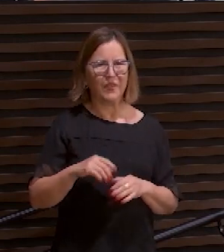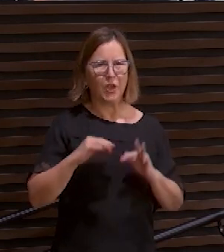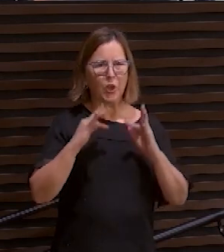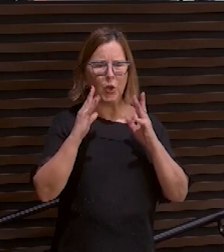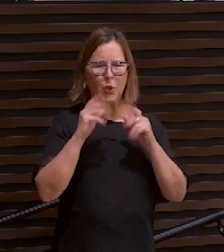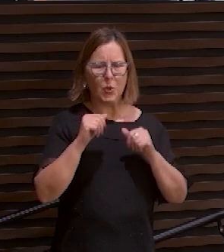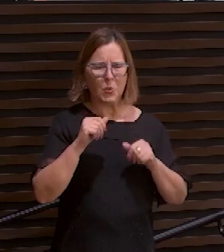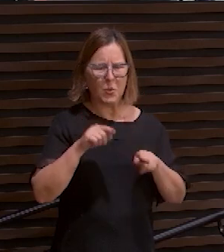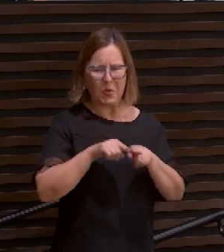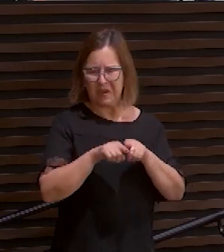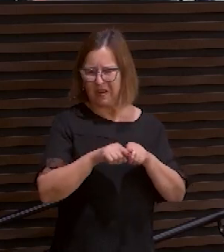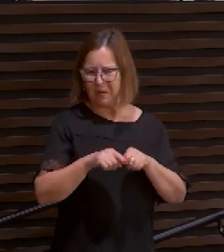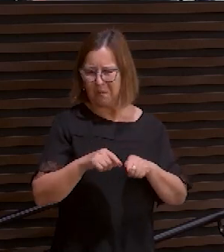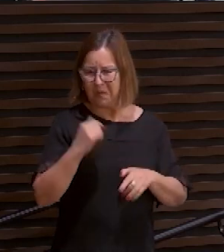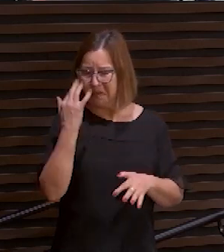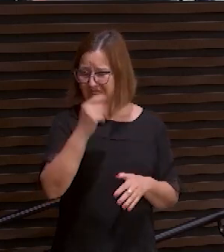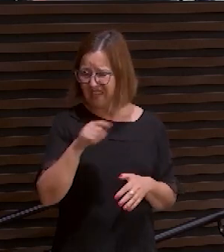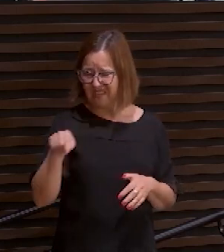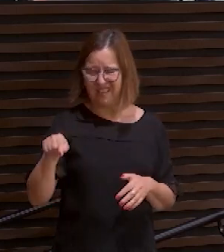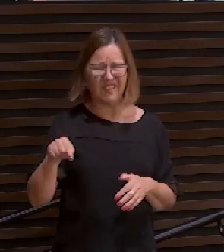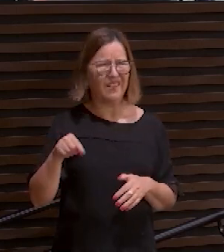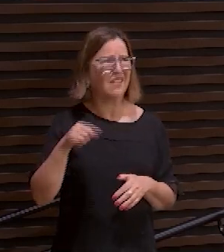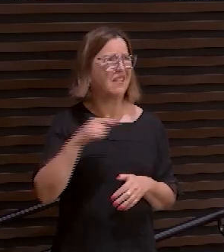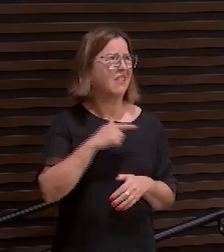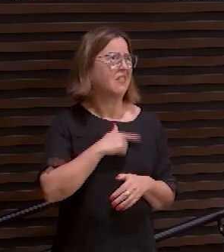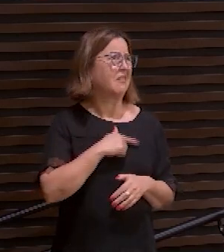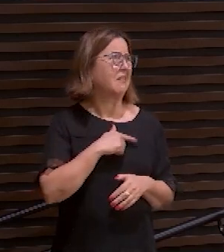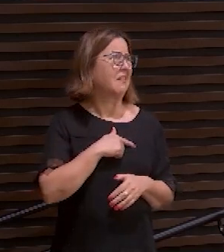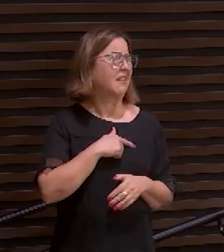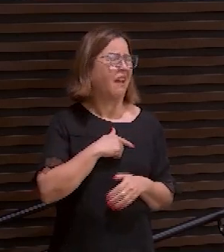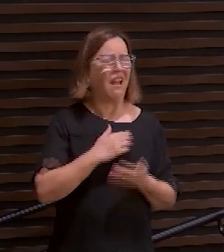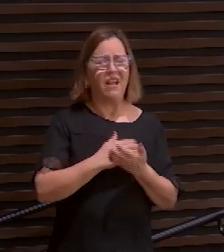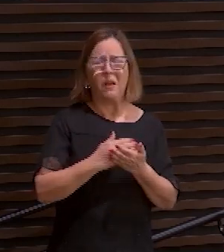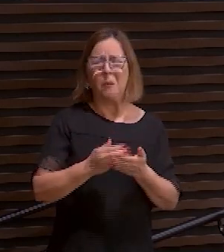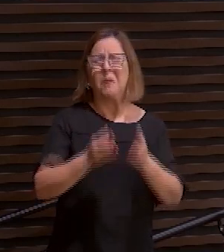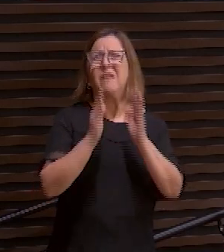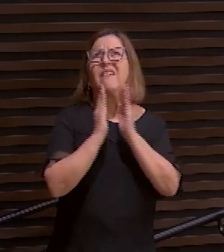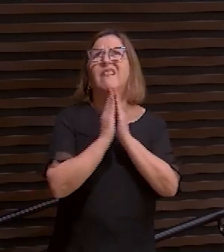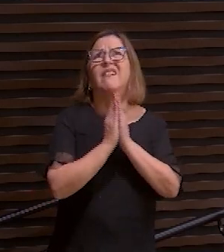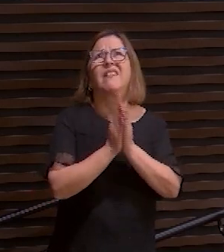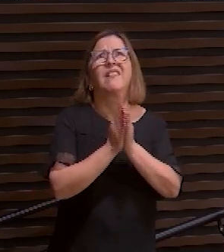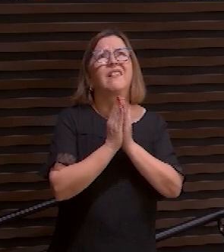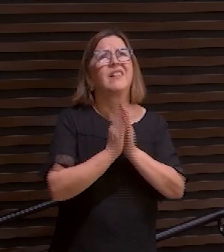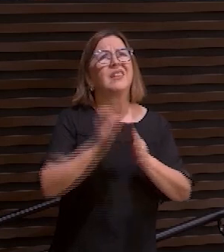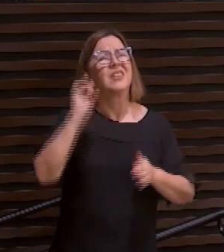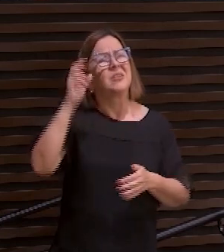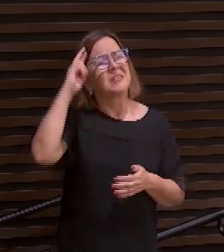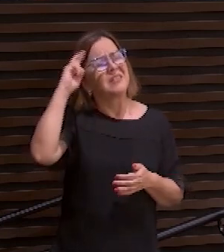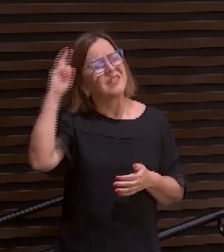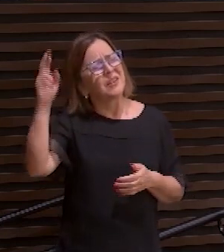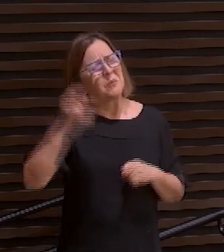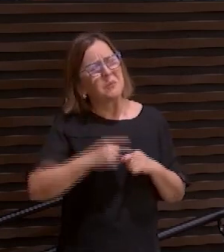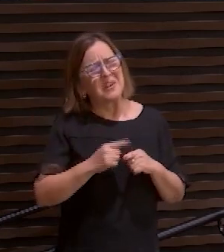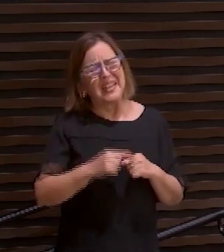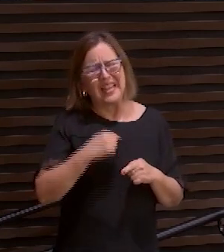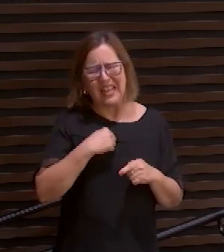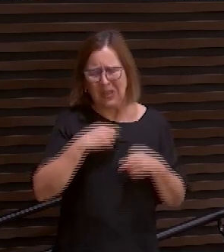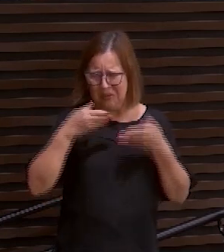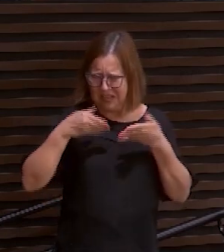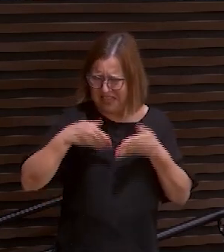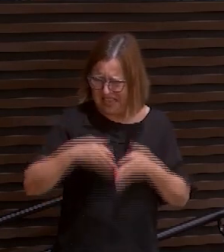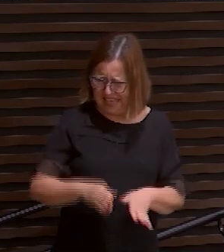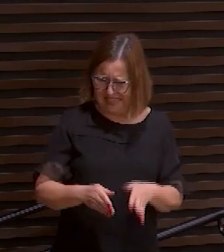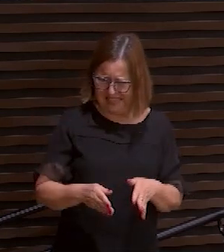conformava com isto. E ela começou a orar a Deus. Senhor, por que eu nasci desse